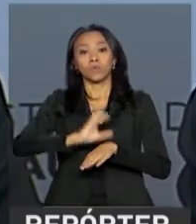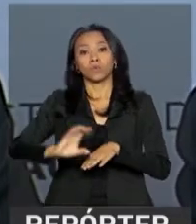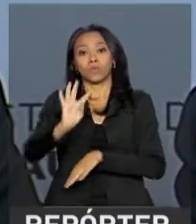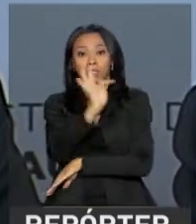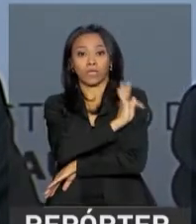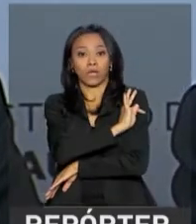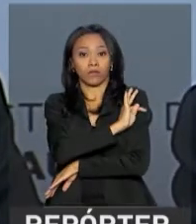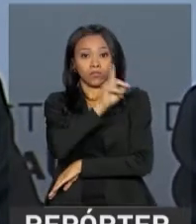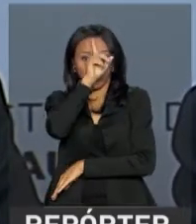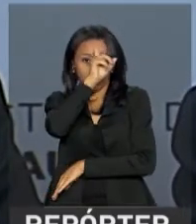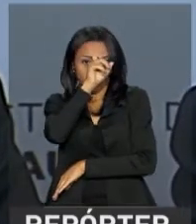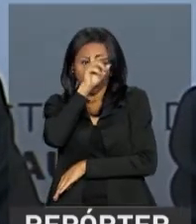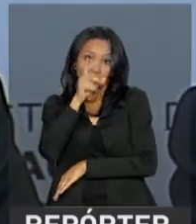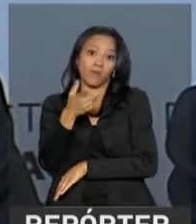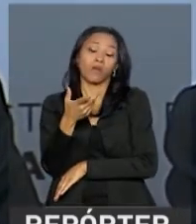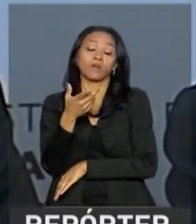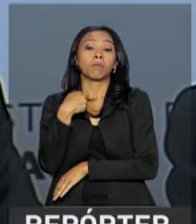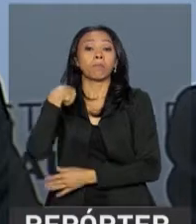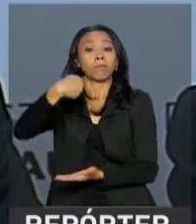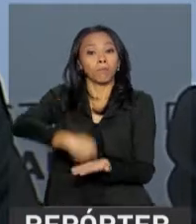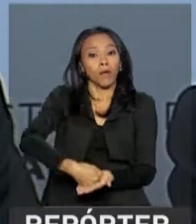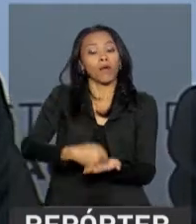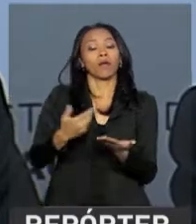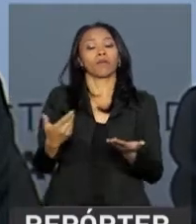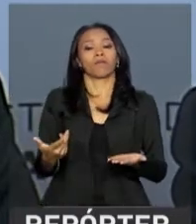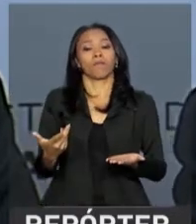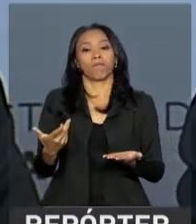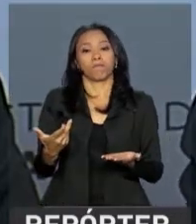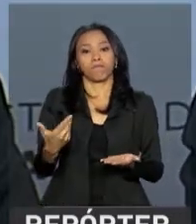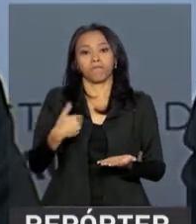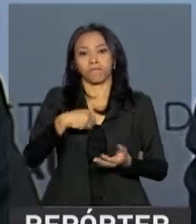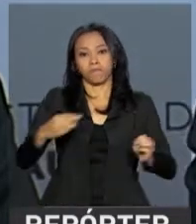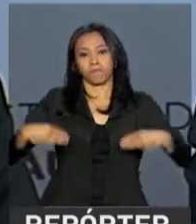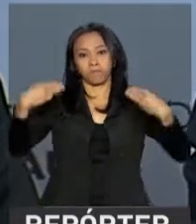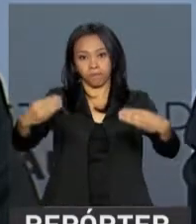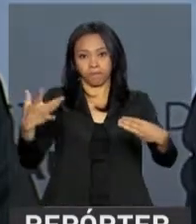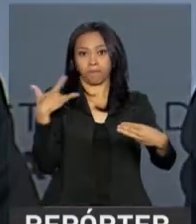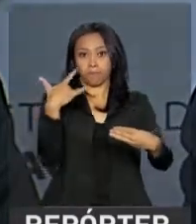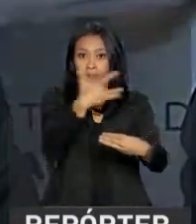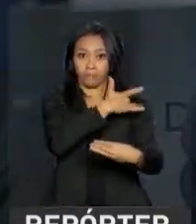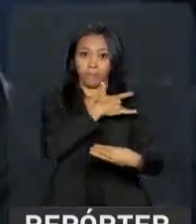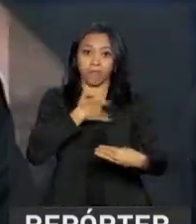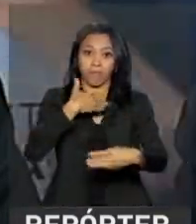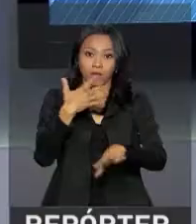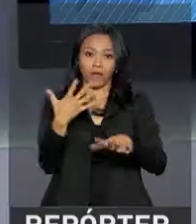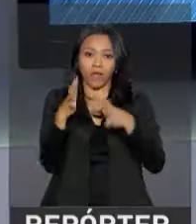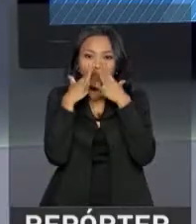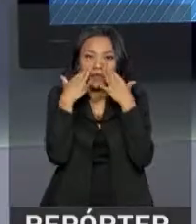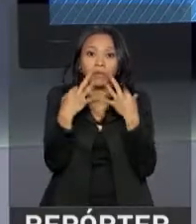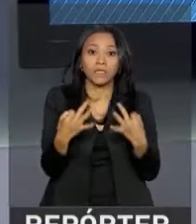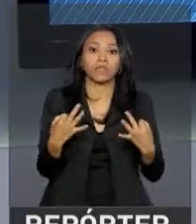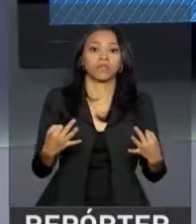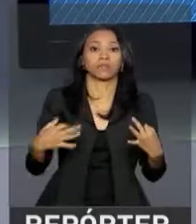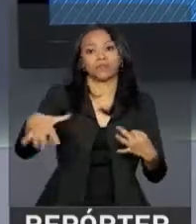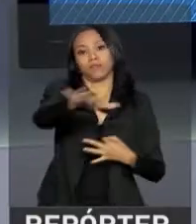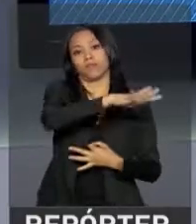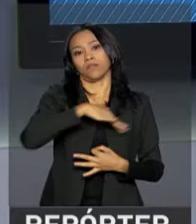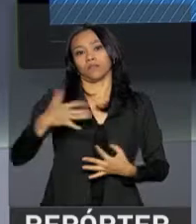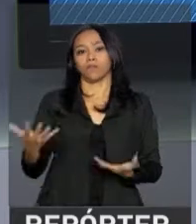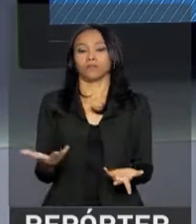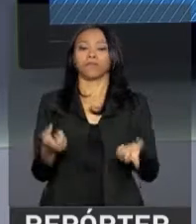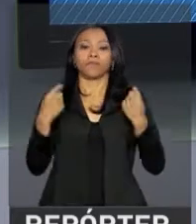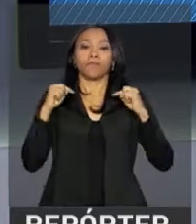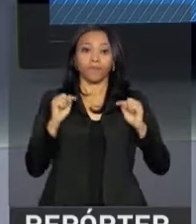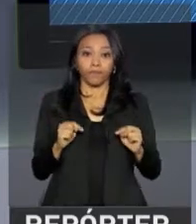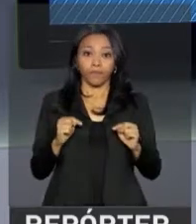enfermagem pagos pelo ministério da saúde para qualificar a atenção básica a prévia da